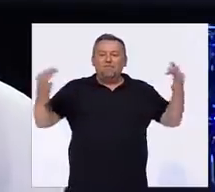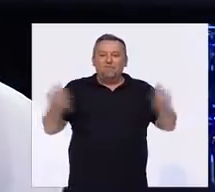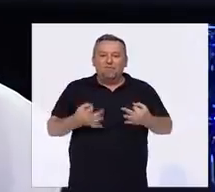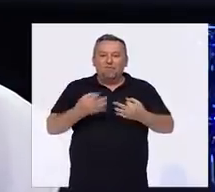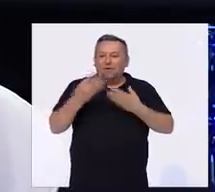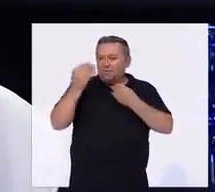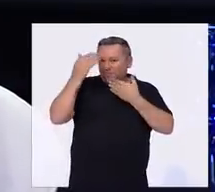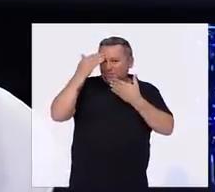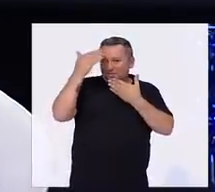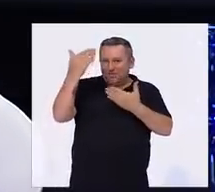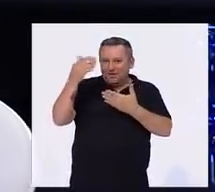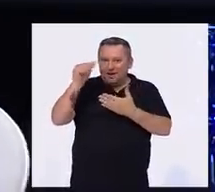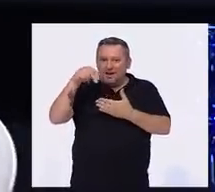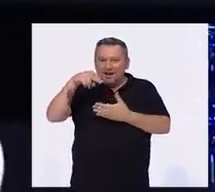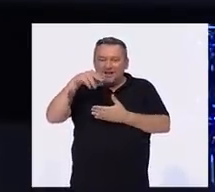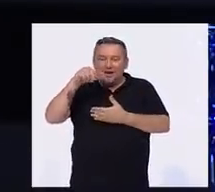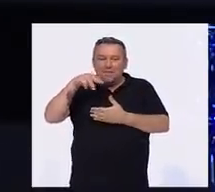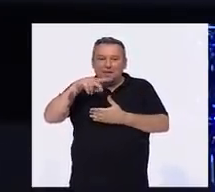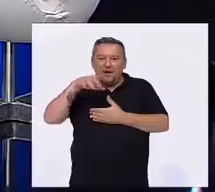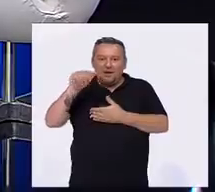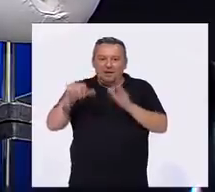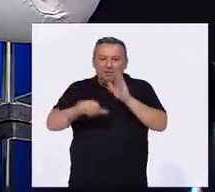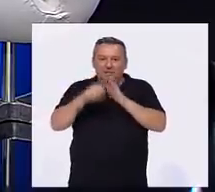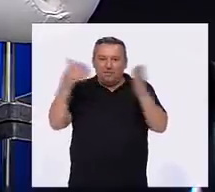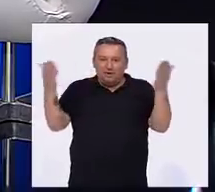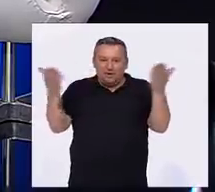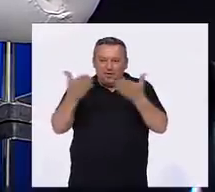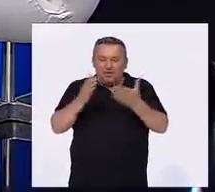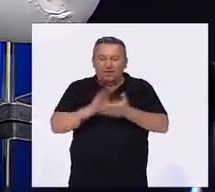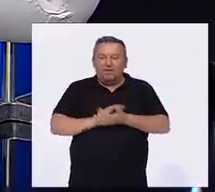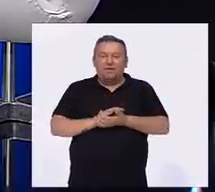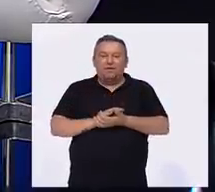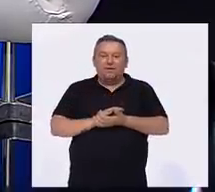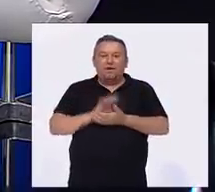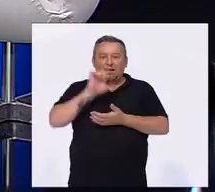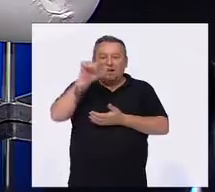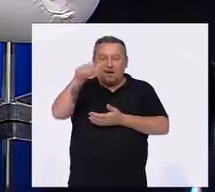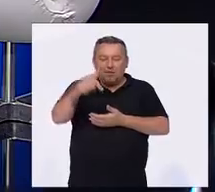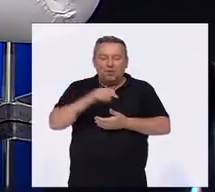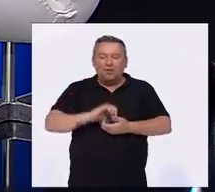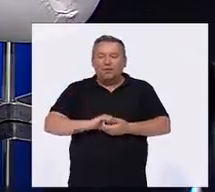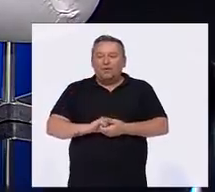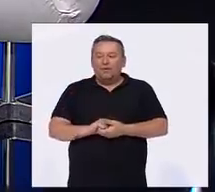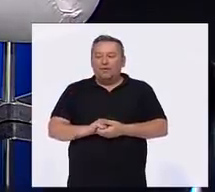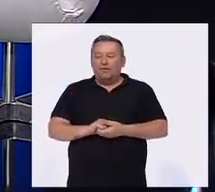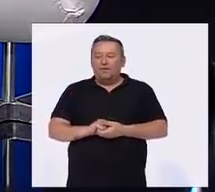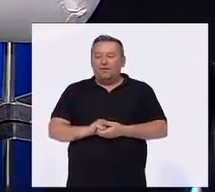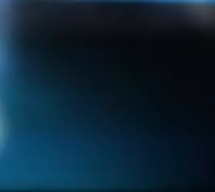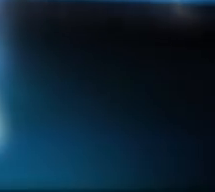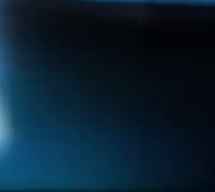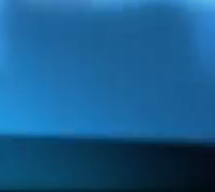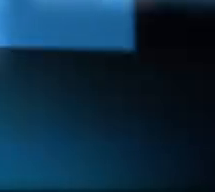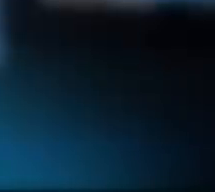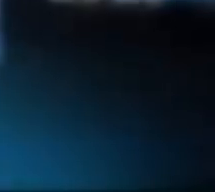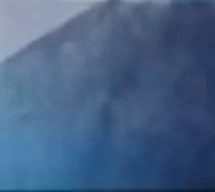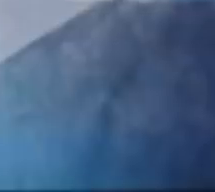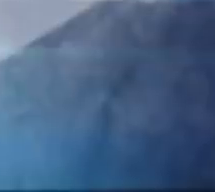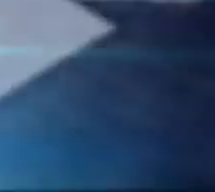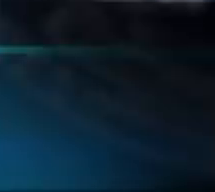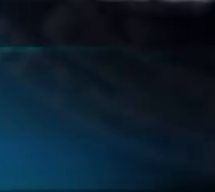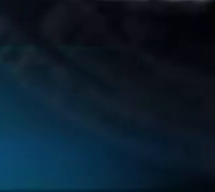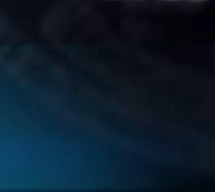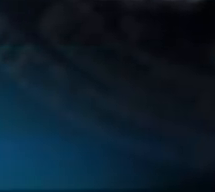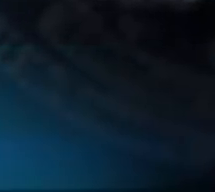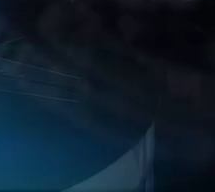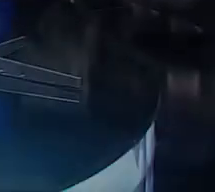Muito obrigada, Ana Amélia, foi nossa primeira entrevistada de hoje. Mauro, a gente obrigado, volta daqui a candidata. Pouco. Eu que agradeço. Até já.